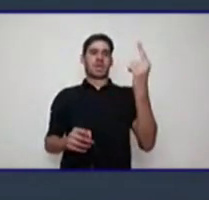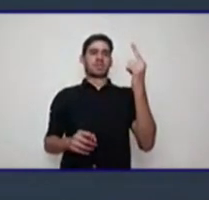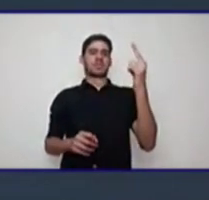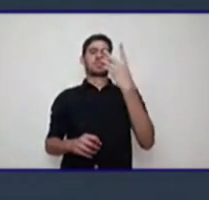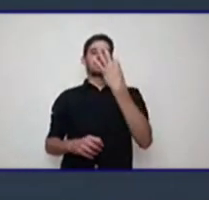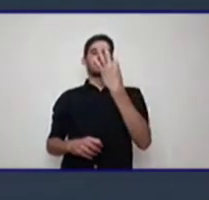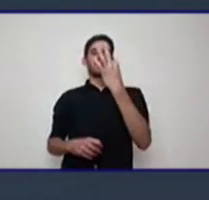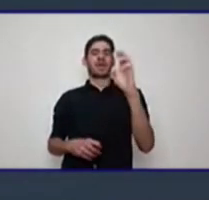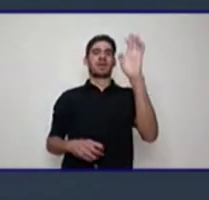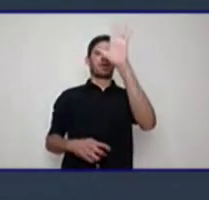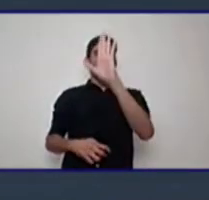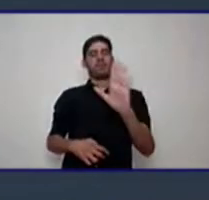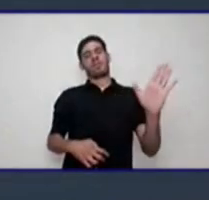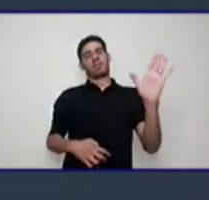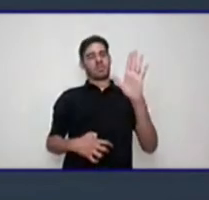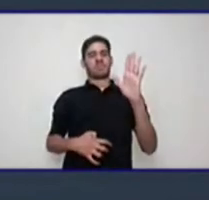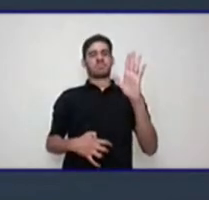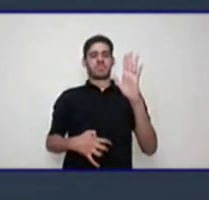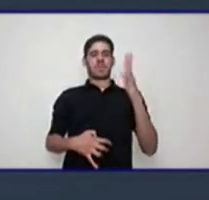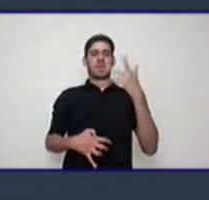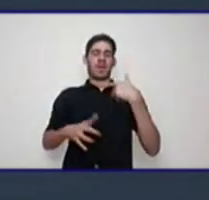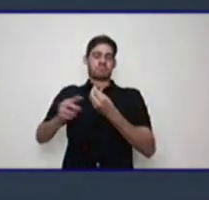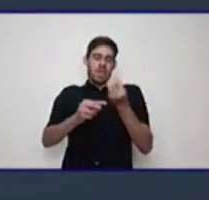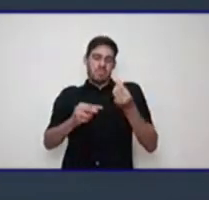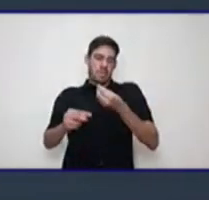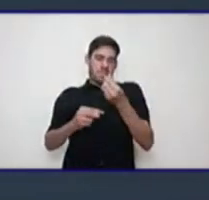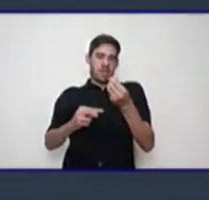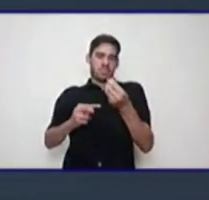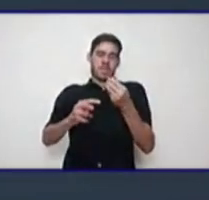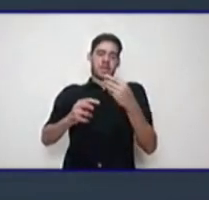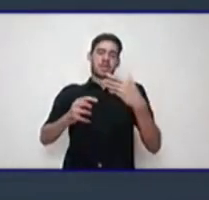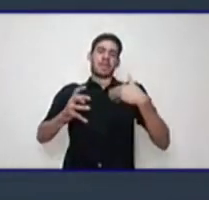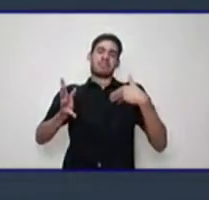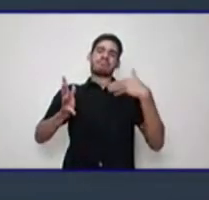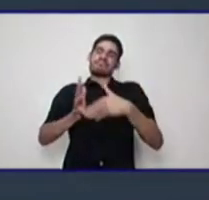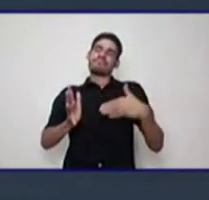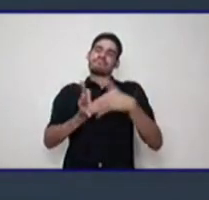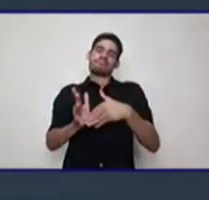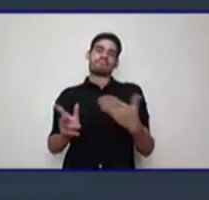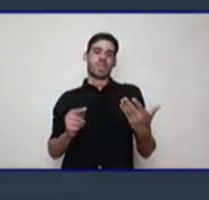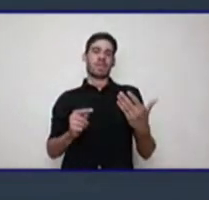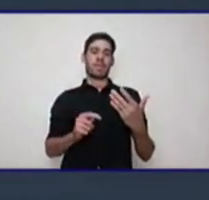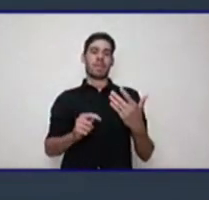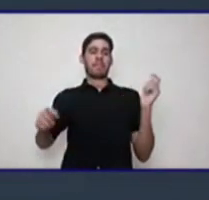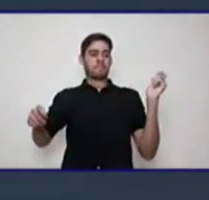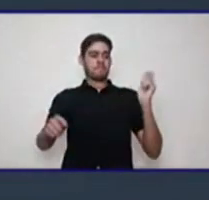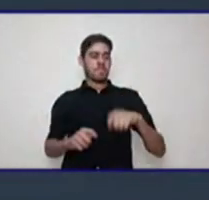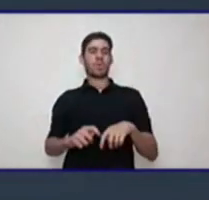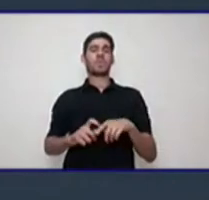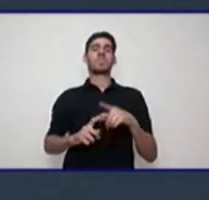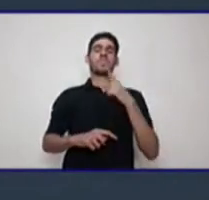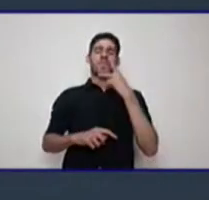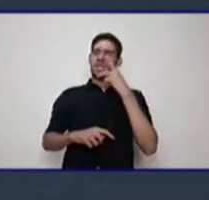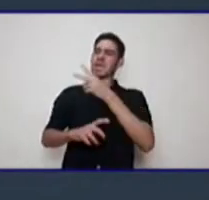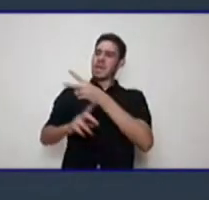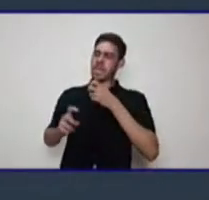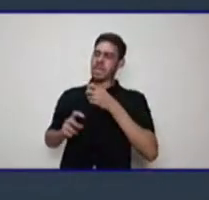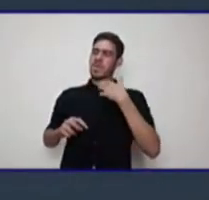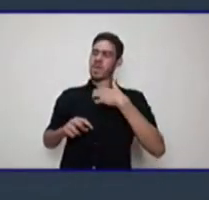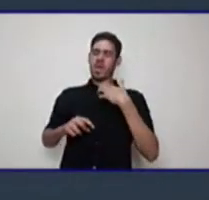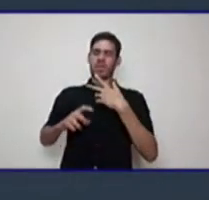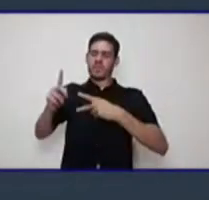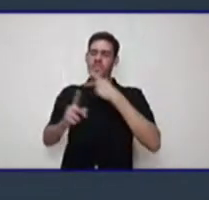país, consideradas peculiaridades e idiosincrasias, poderá qualificar como discurso de ódio com